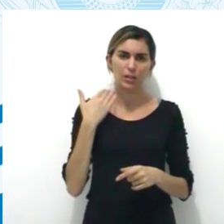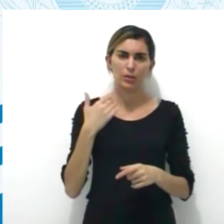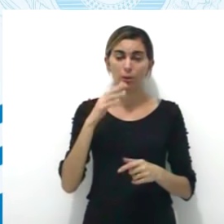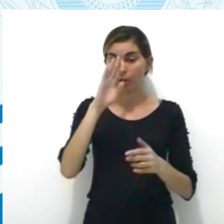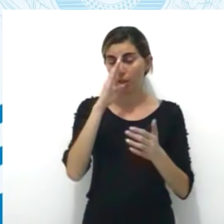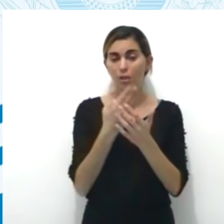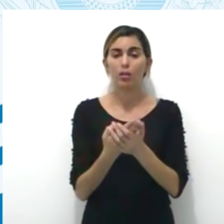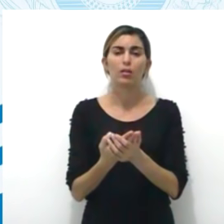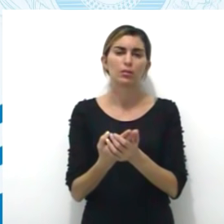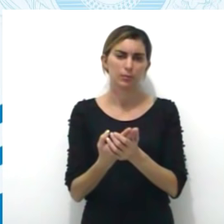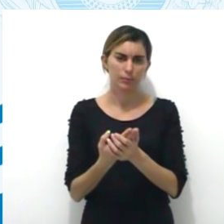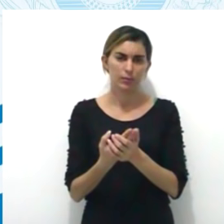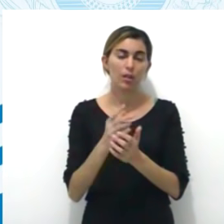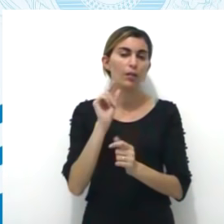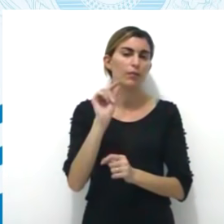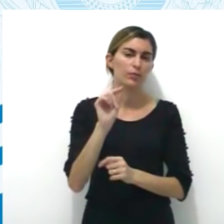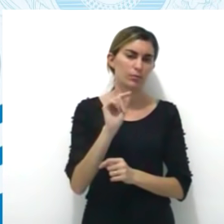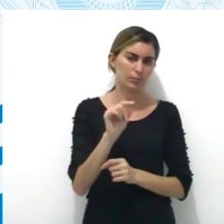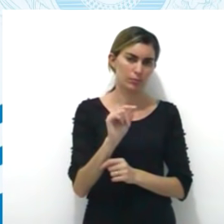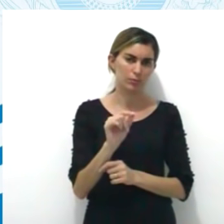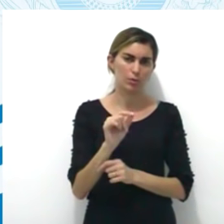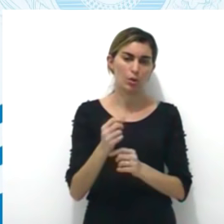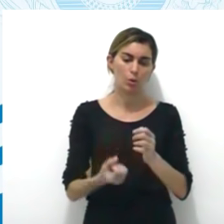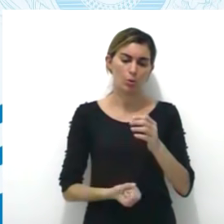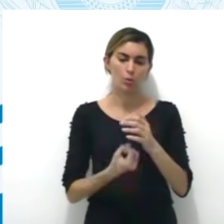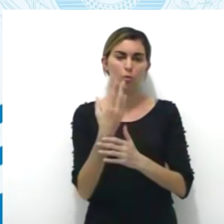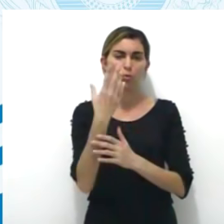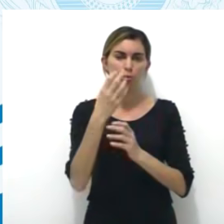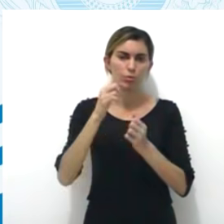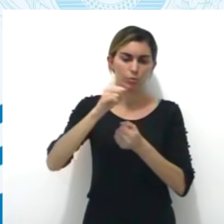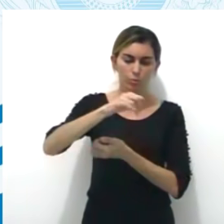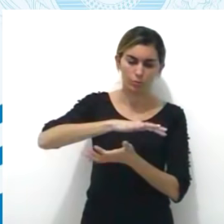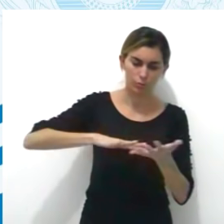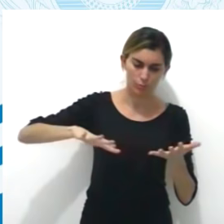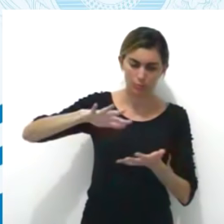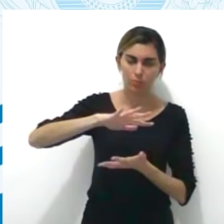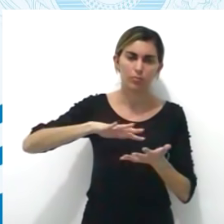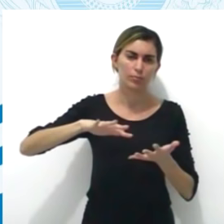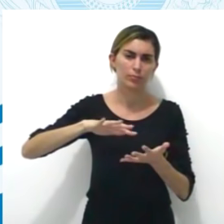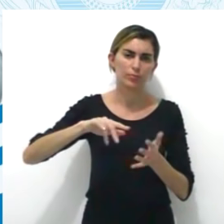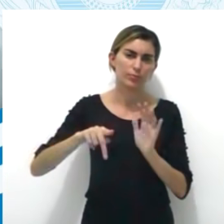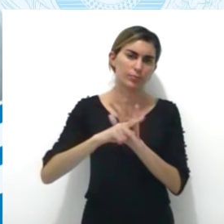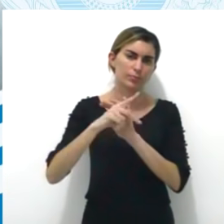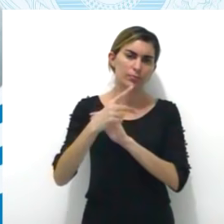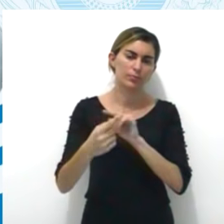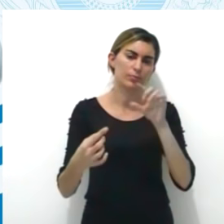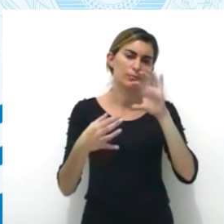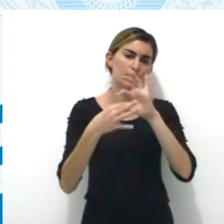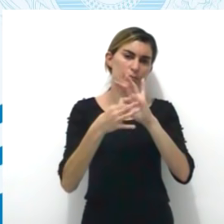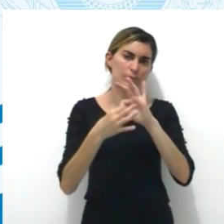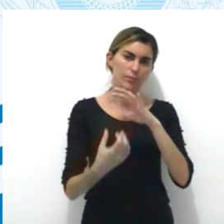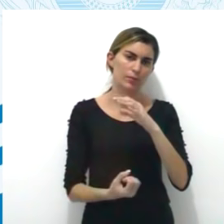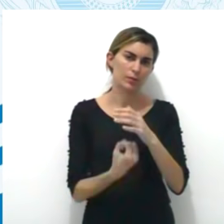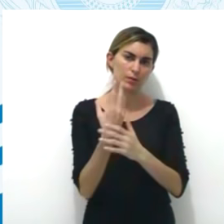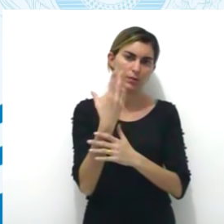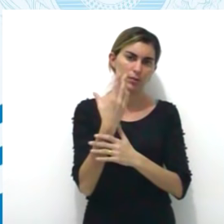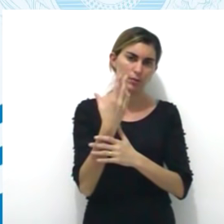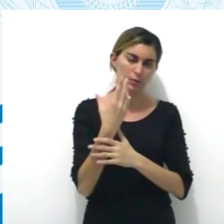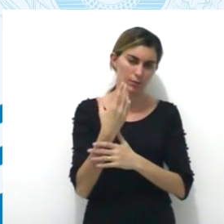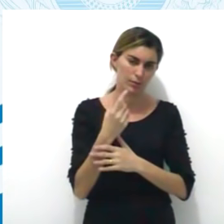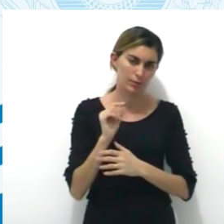religiões acreditava que a origem do universo estava ligada à